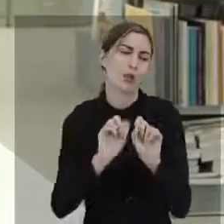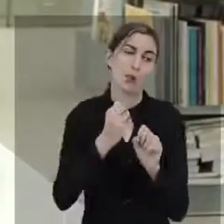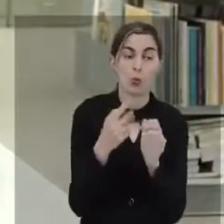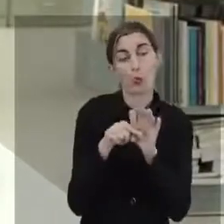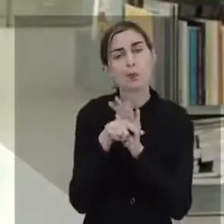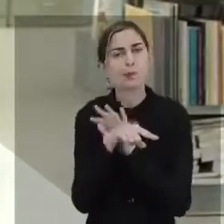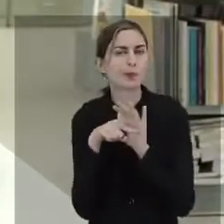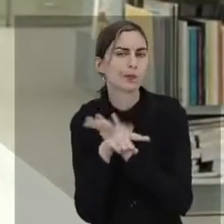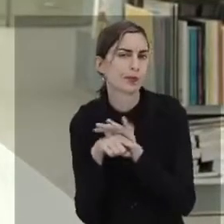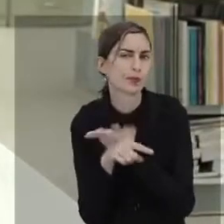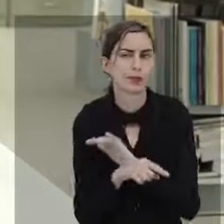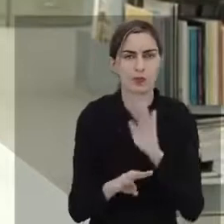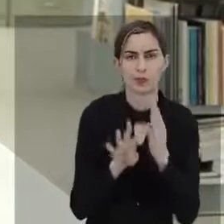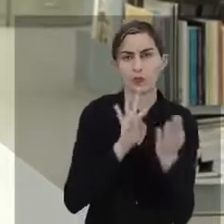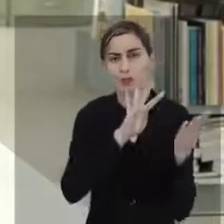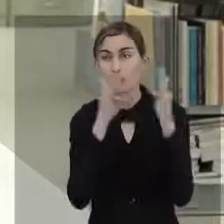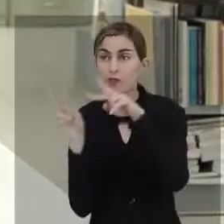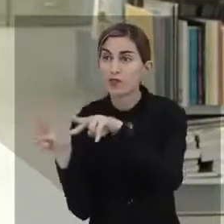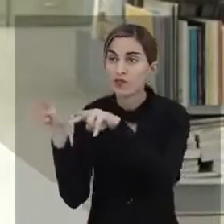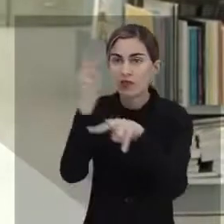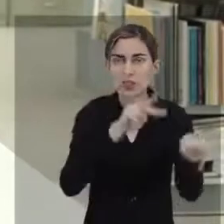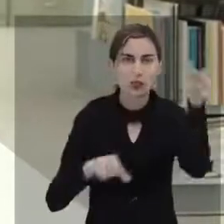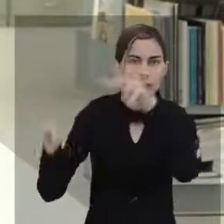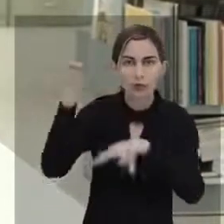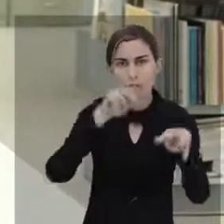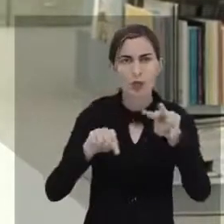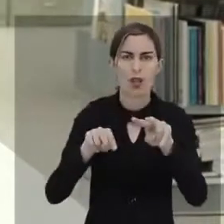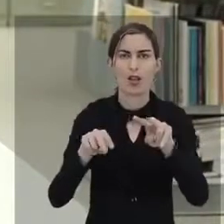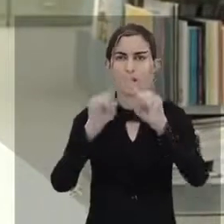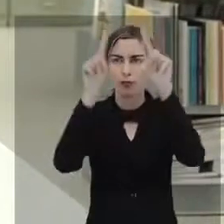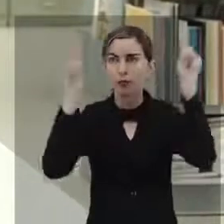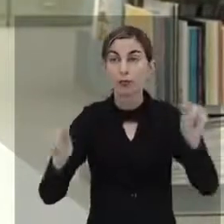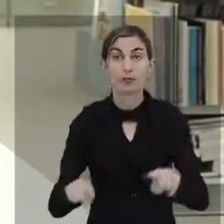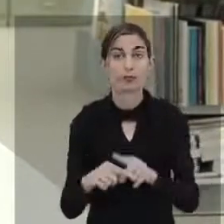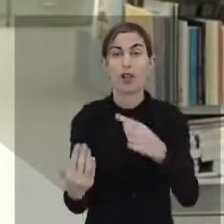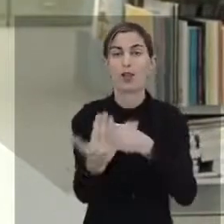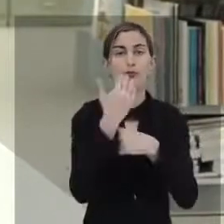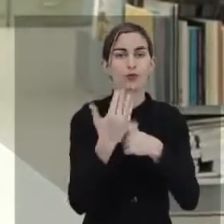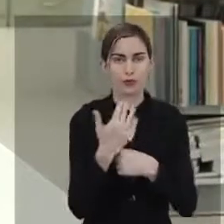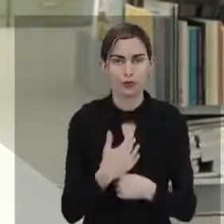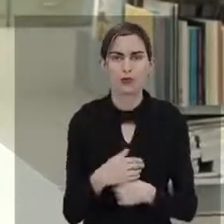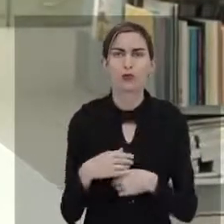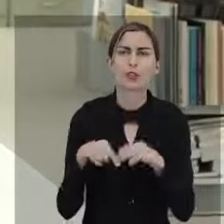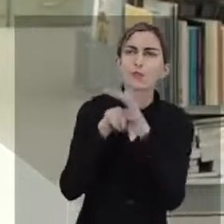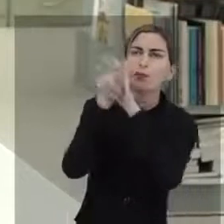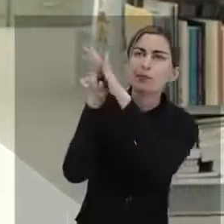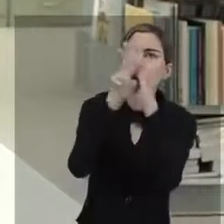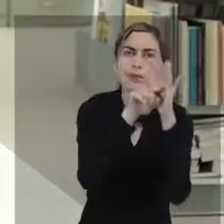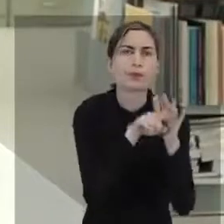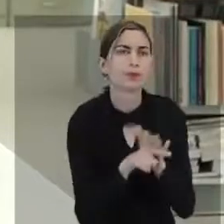consulta. Ele provê uma interface visual, assim, uma interface gráfica que você pode ajuda você a fazer consultas